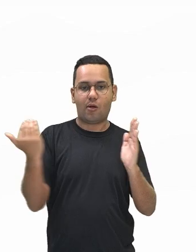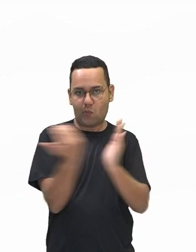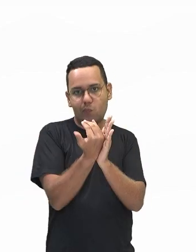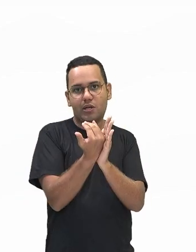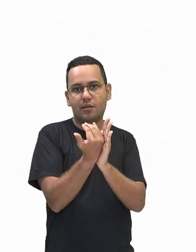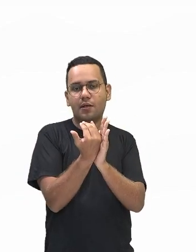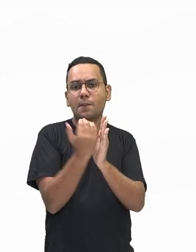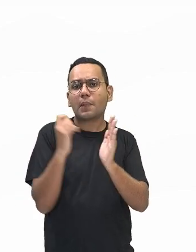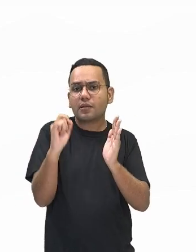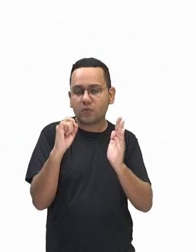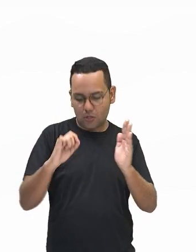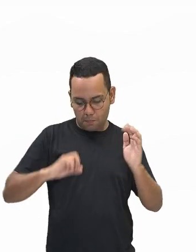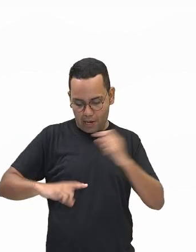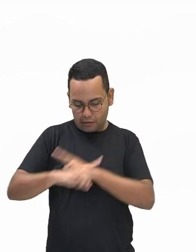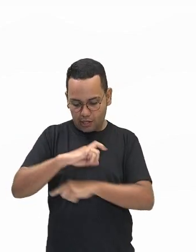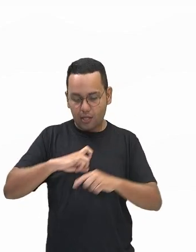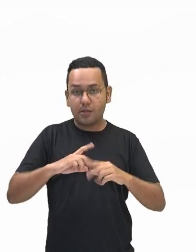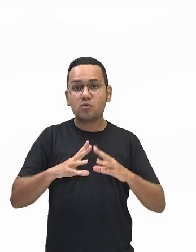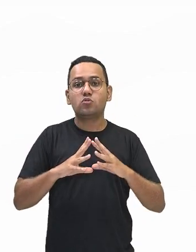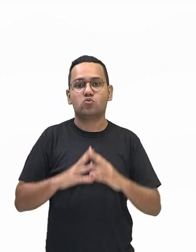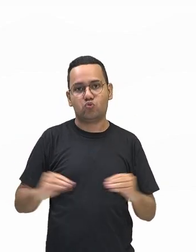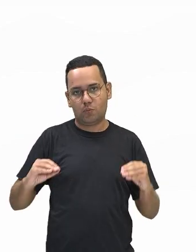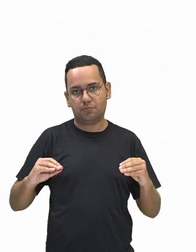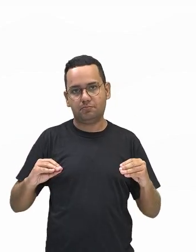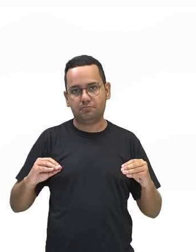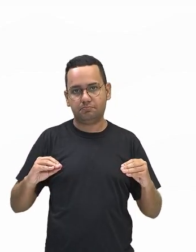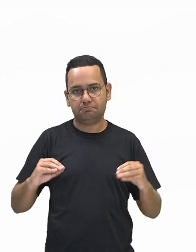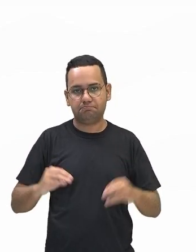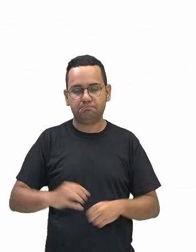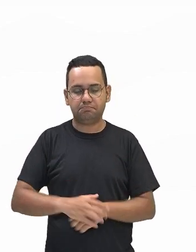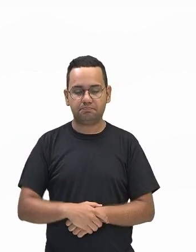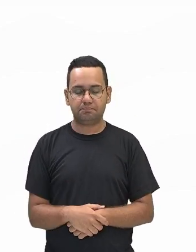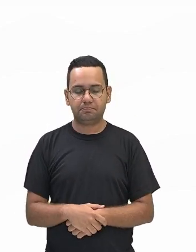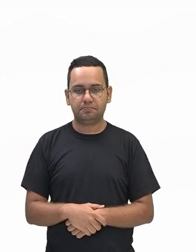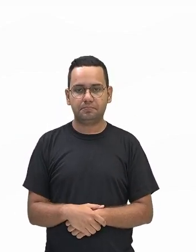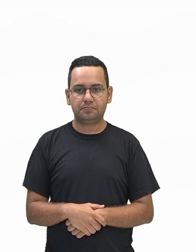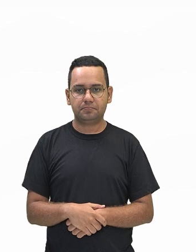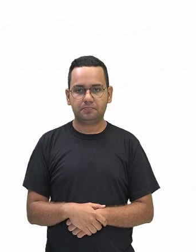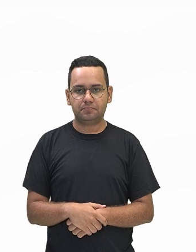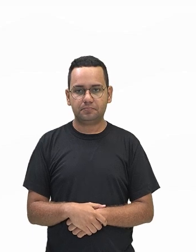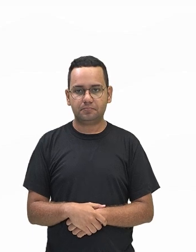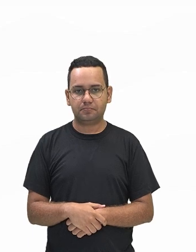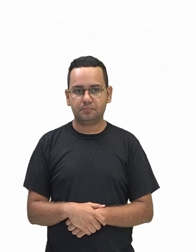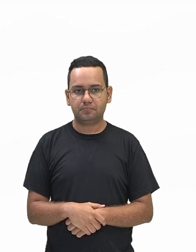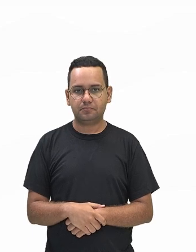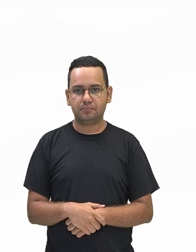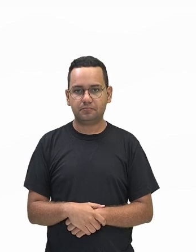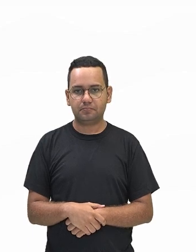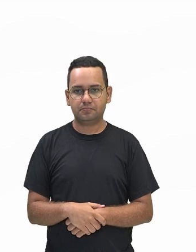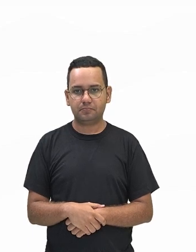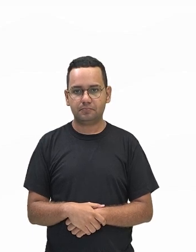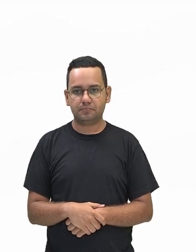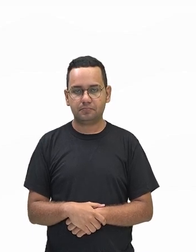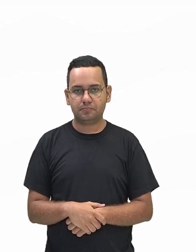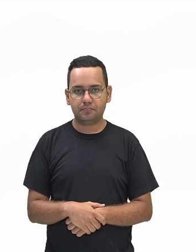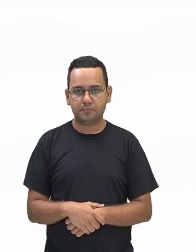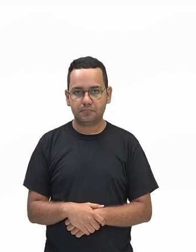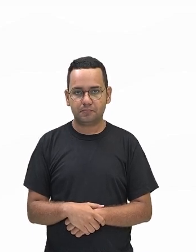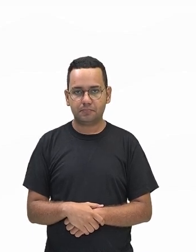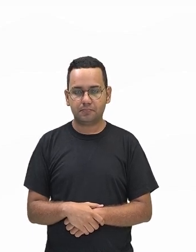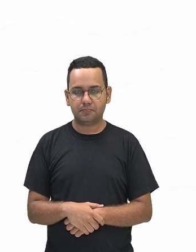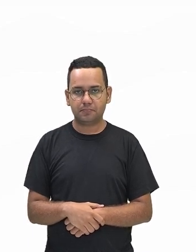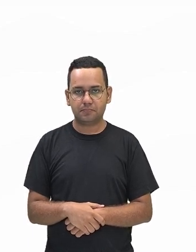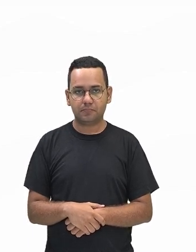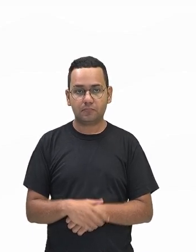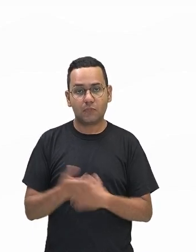todas as bactérias que estão causando aquela infecção morram e assim você não ajude nesse processo